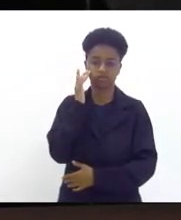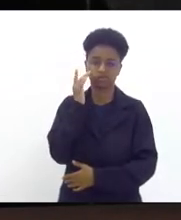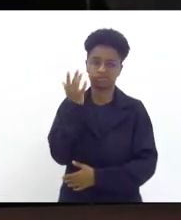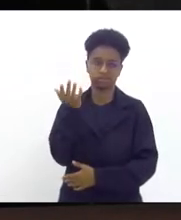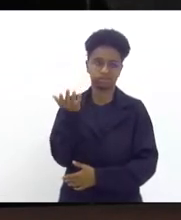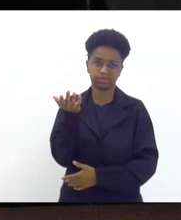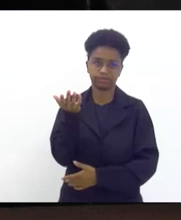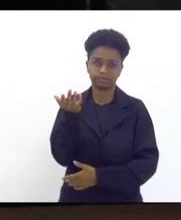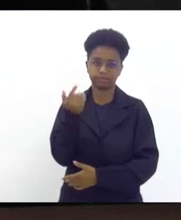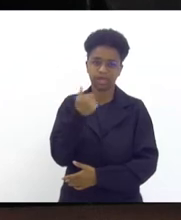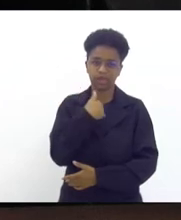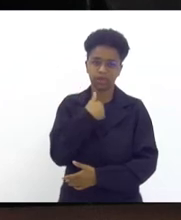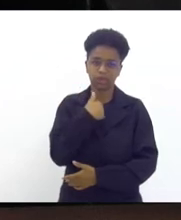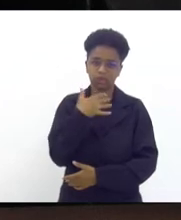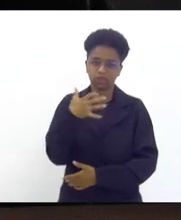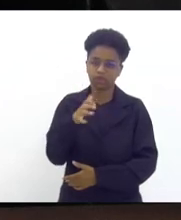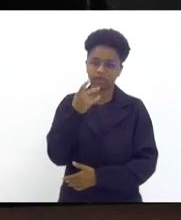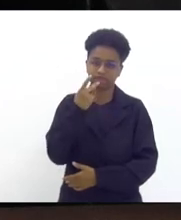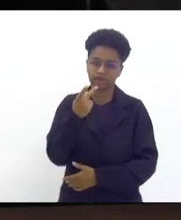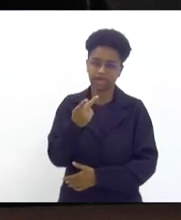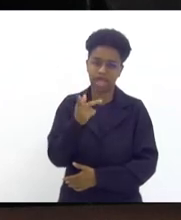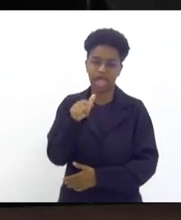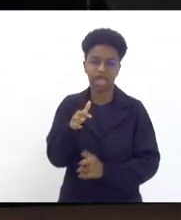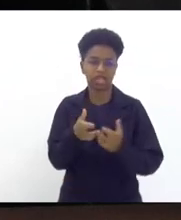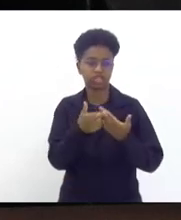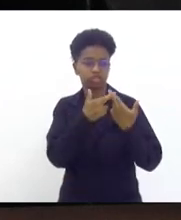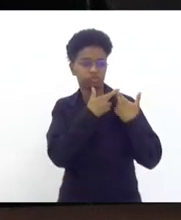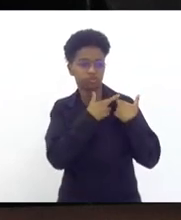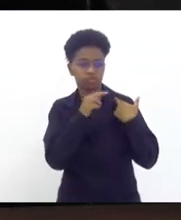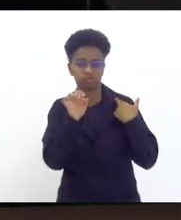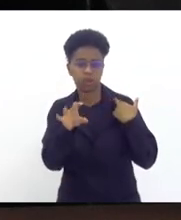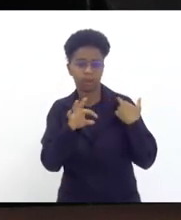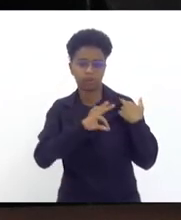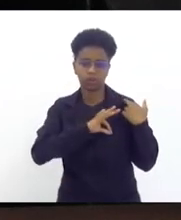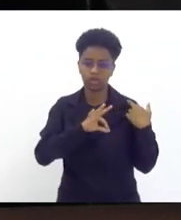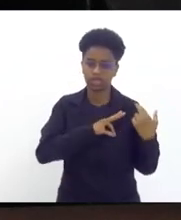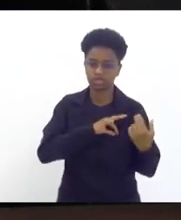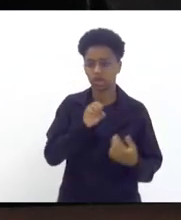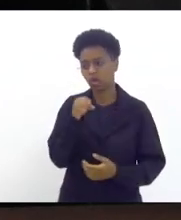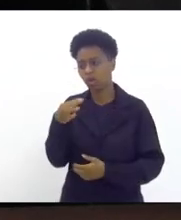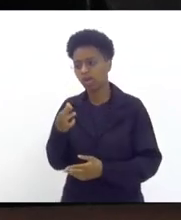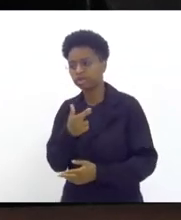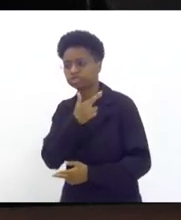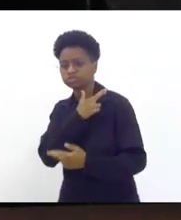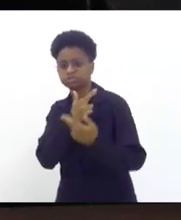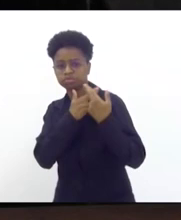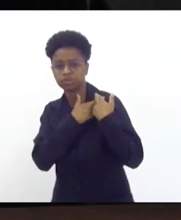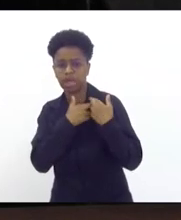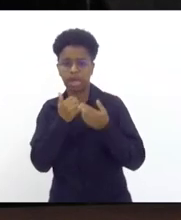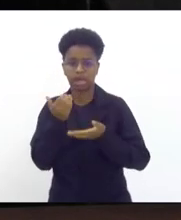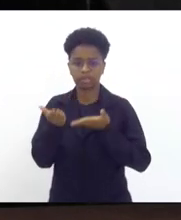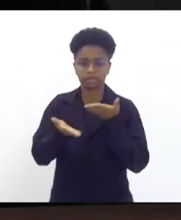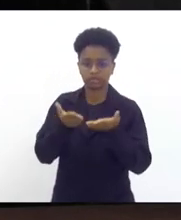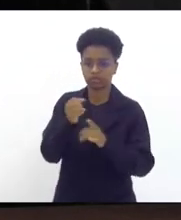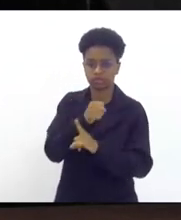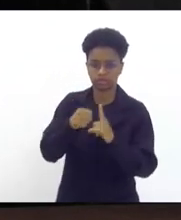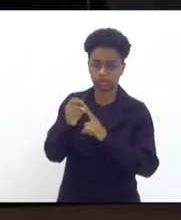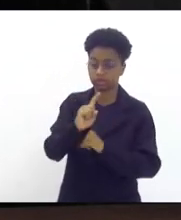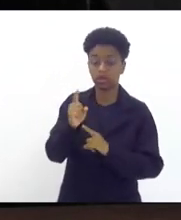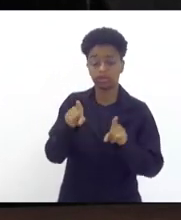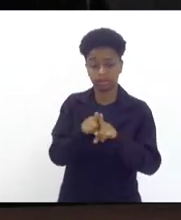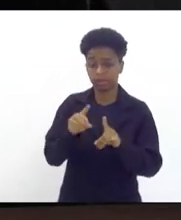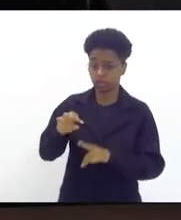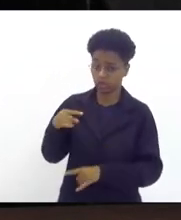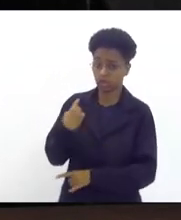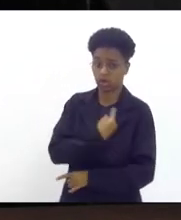tô aqui querendo dizer que é responsabilidade apenas da polícia ou da Assistência Social é Nossa responsabilidade também